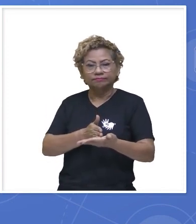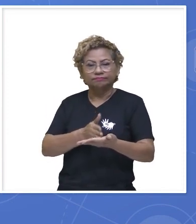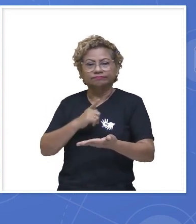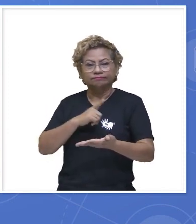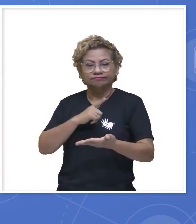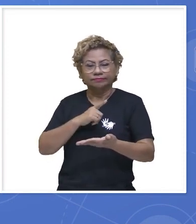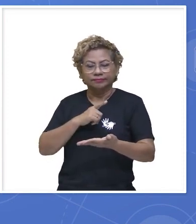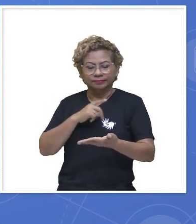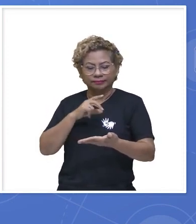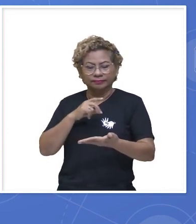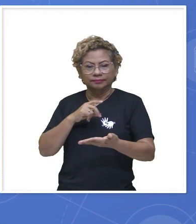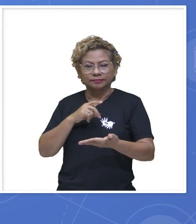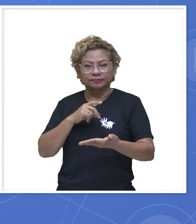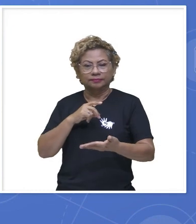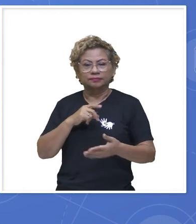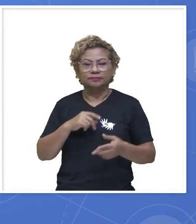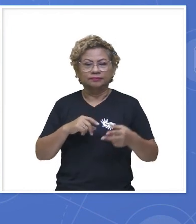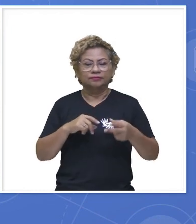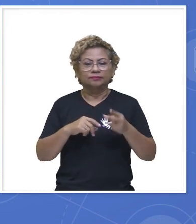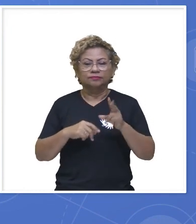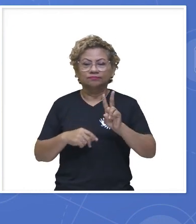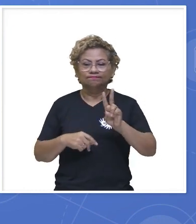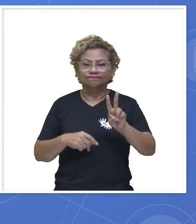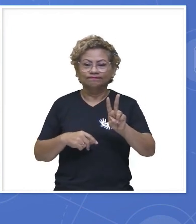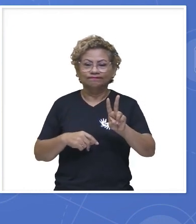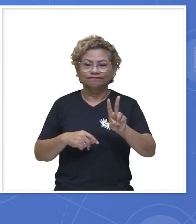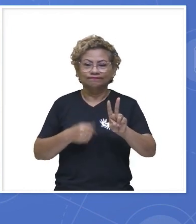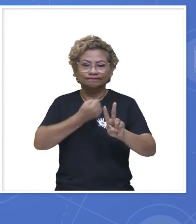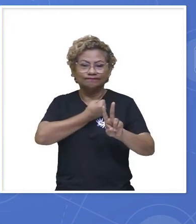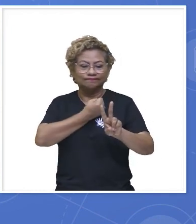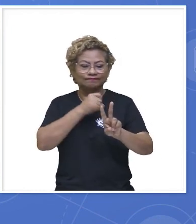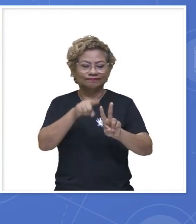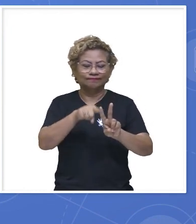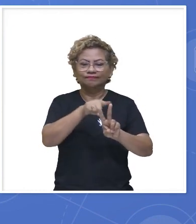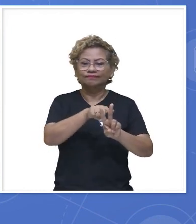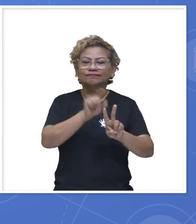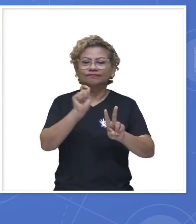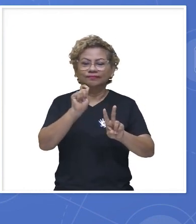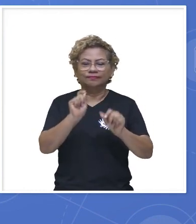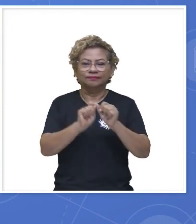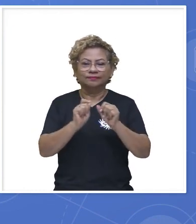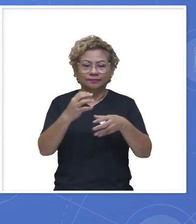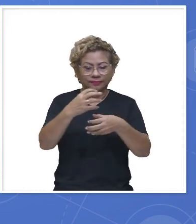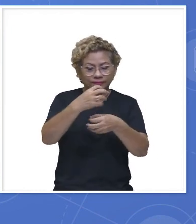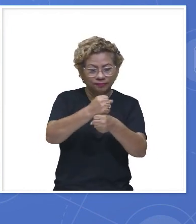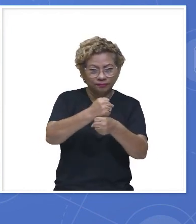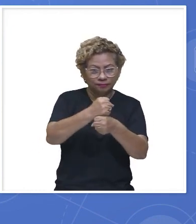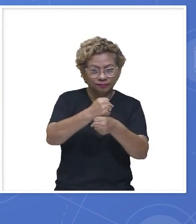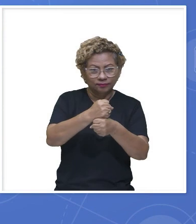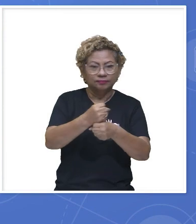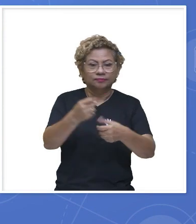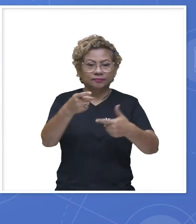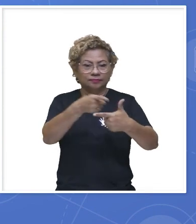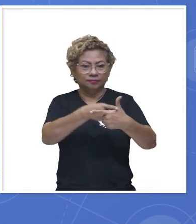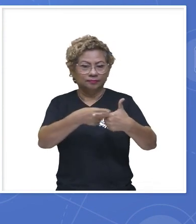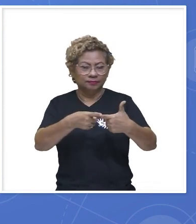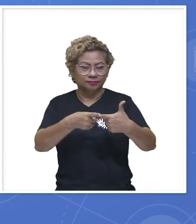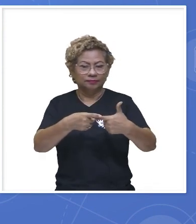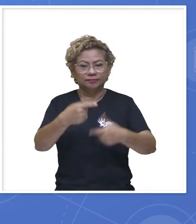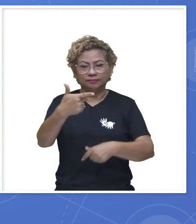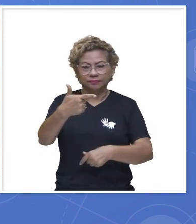termos apenas, né? São 8 alunos, mas nós temos 8 valores apenas, né? 8 valores não, 7 valores,